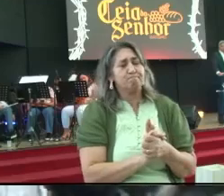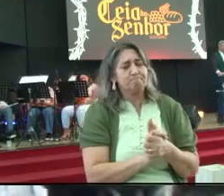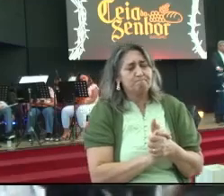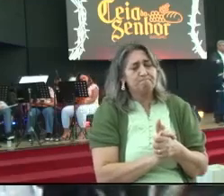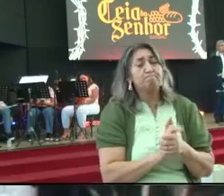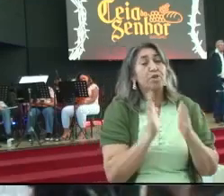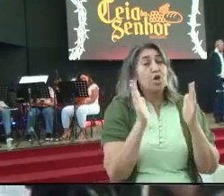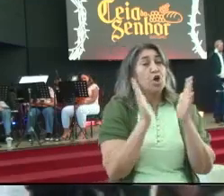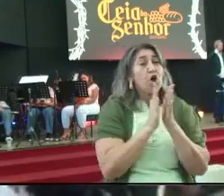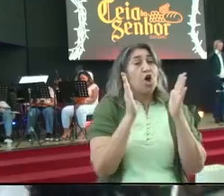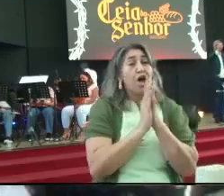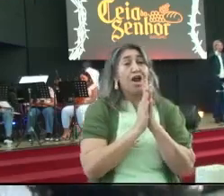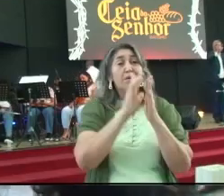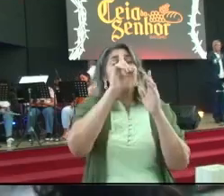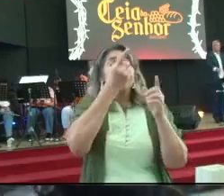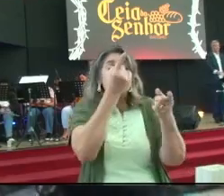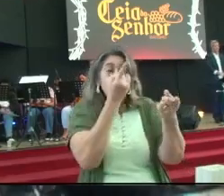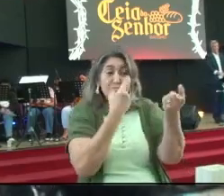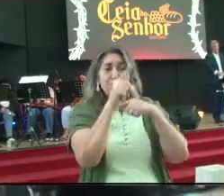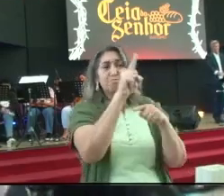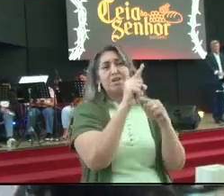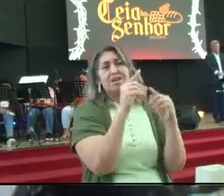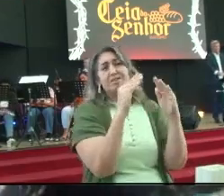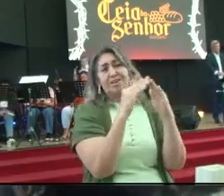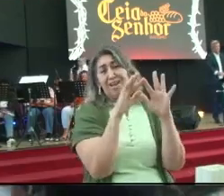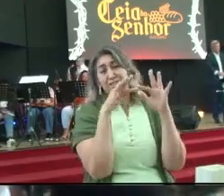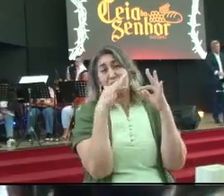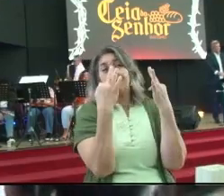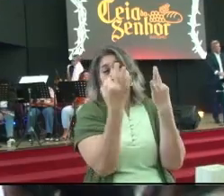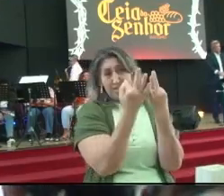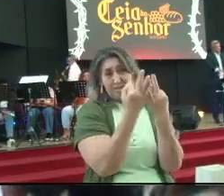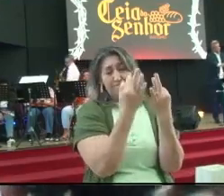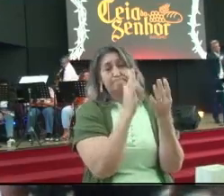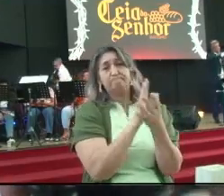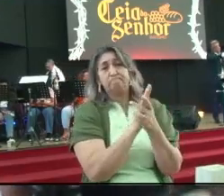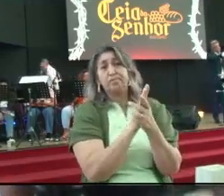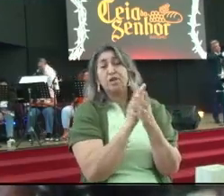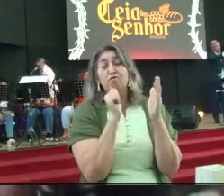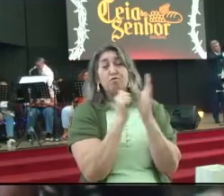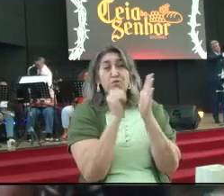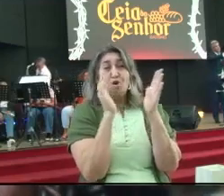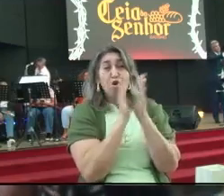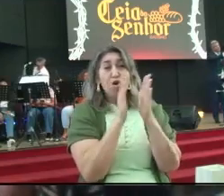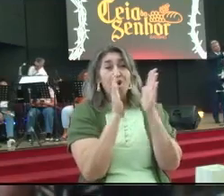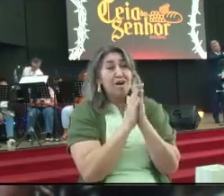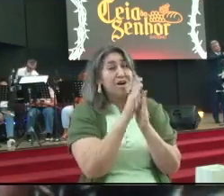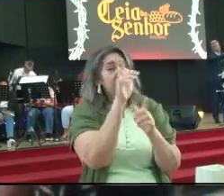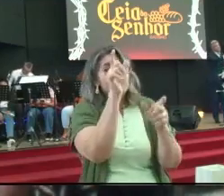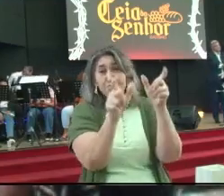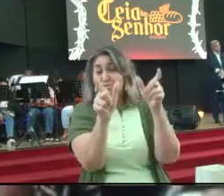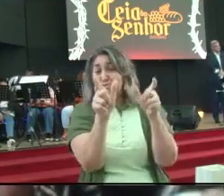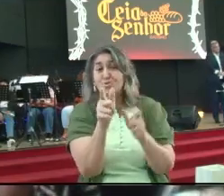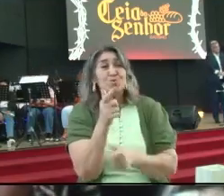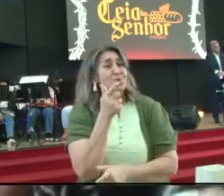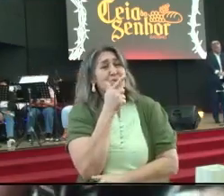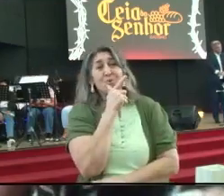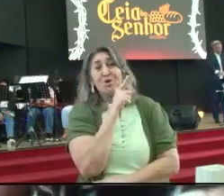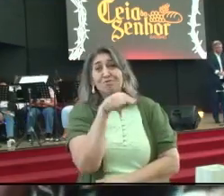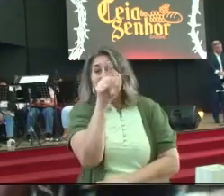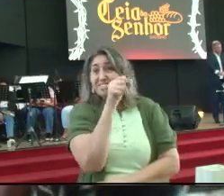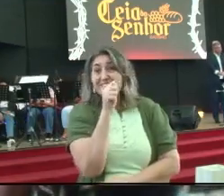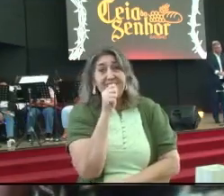Eu quero orar para que Deus prospere a sua casa. E vou orar por você que não consegue ser